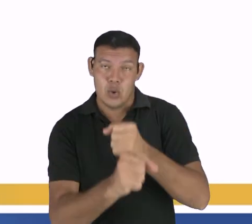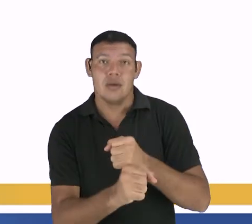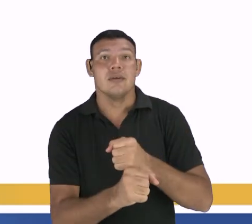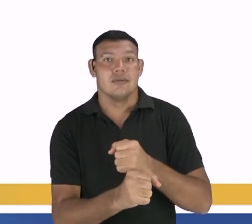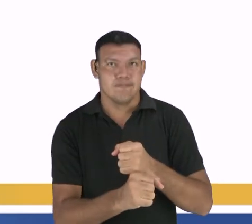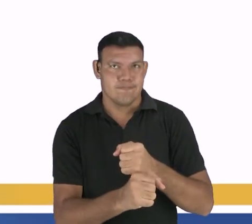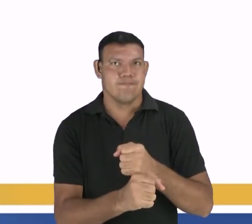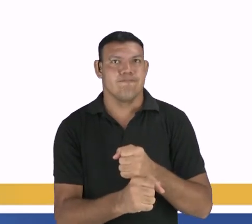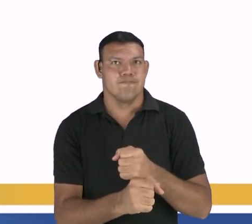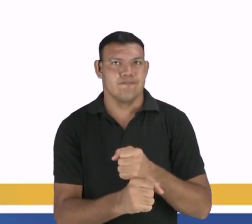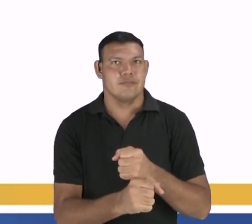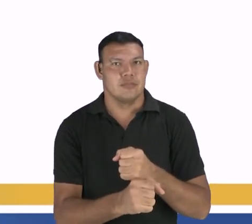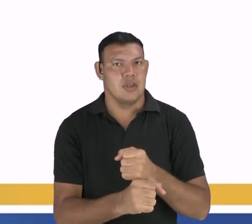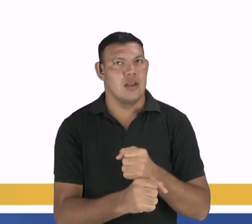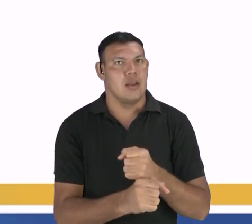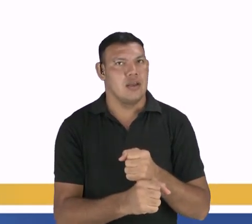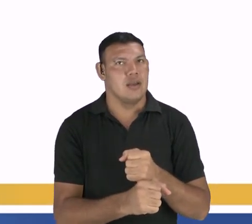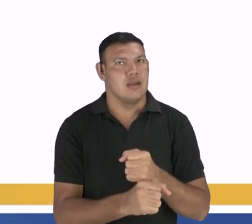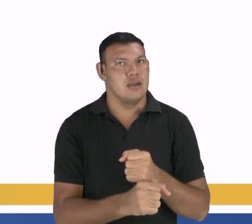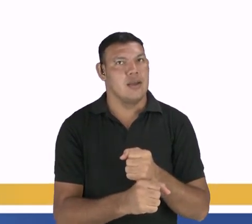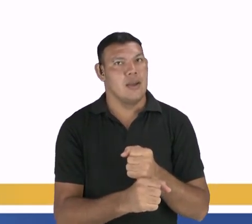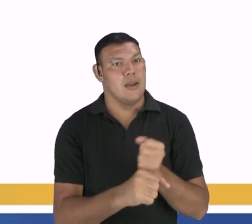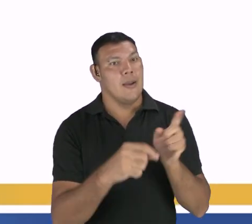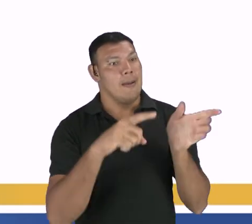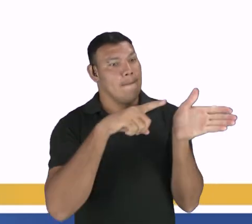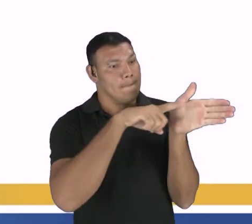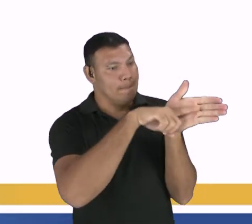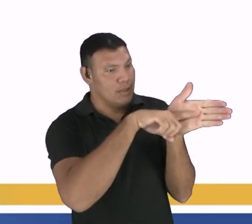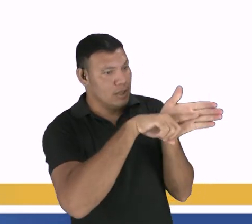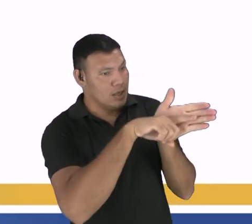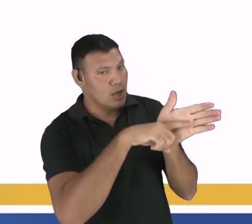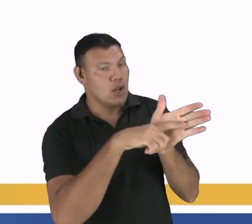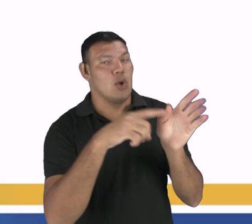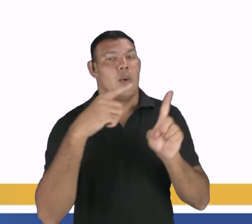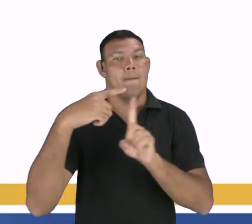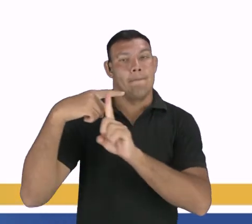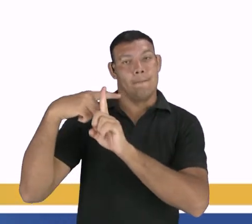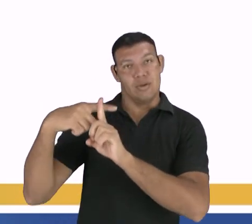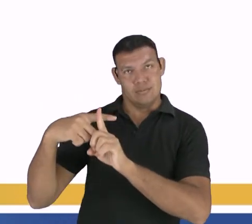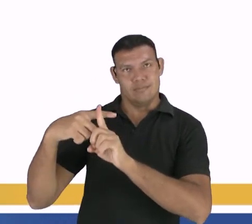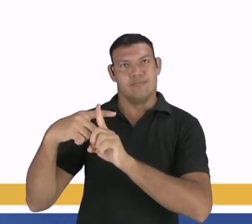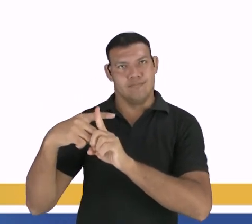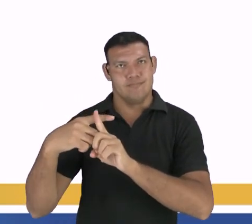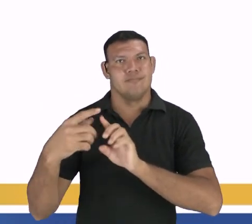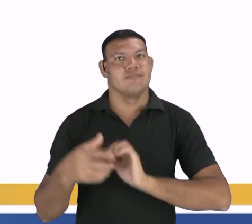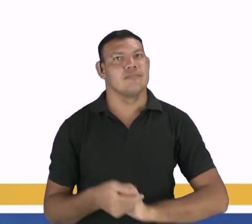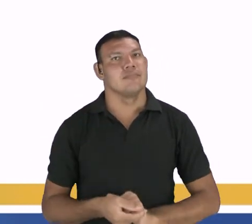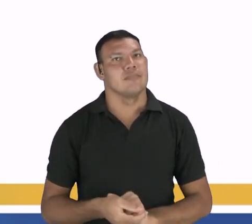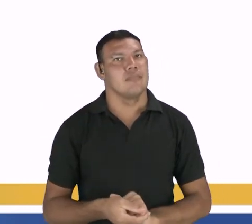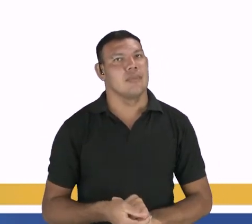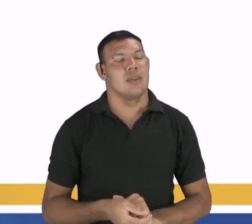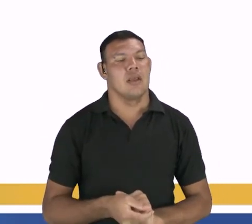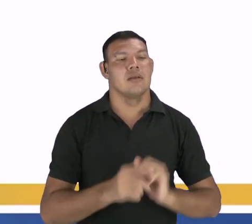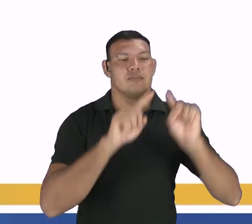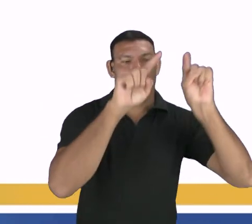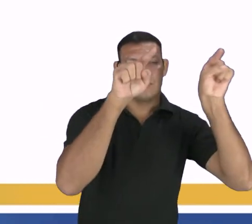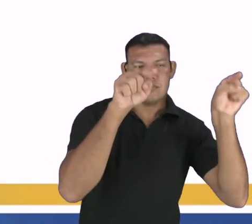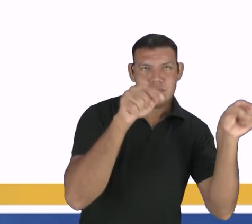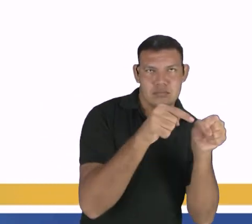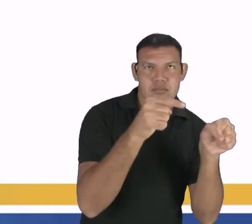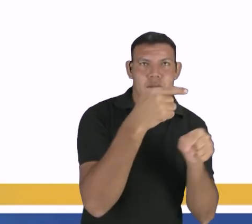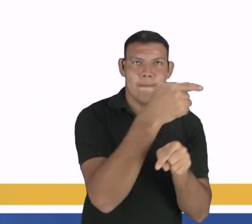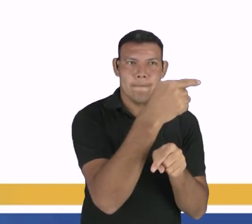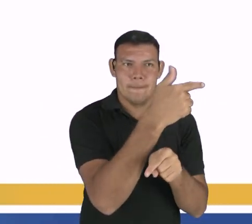2 números com sinais diferentes. Então, quando nós temos uma situação dessa, nós fazemos